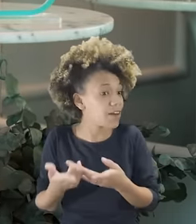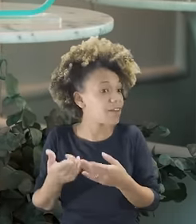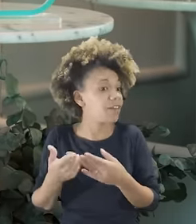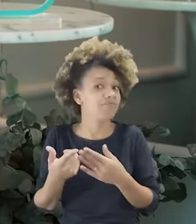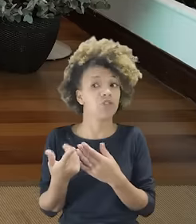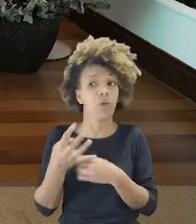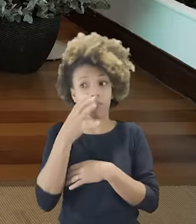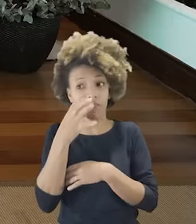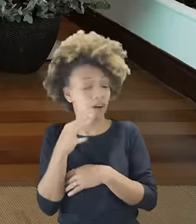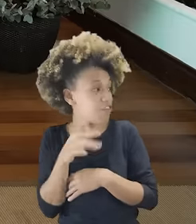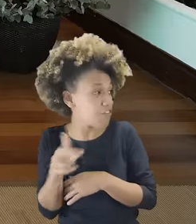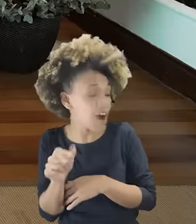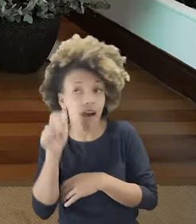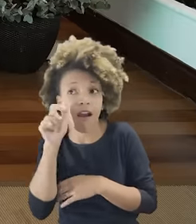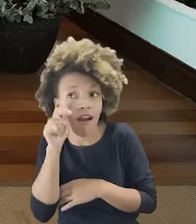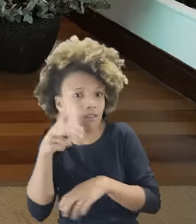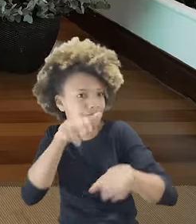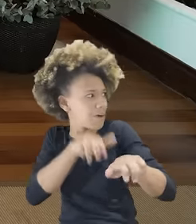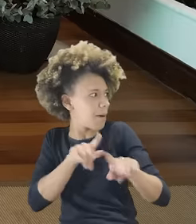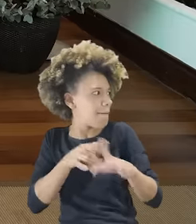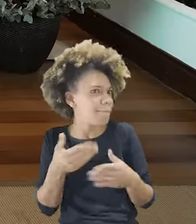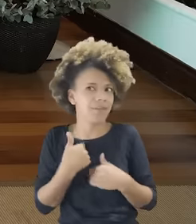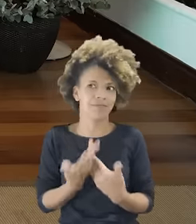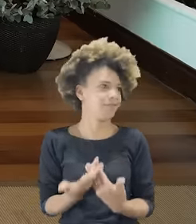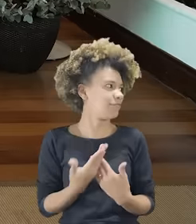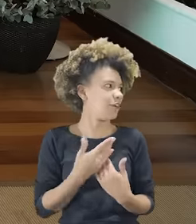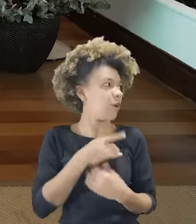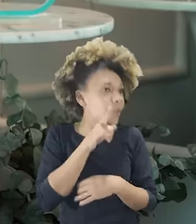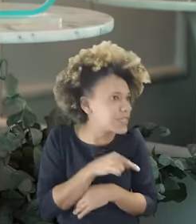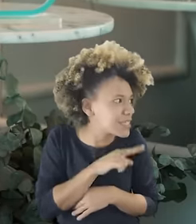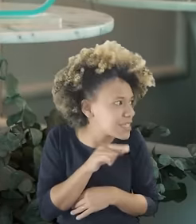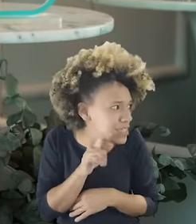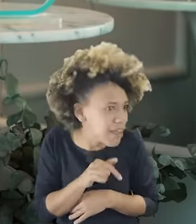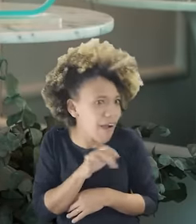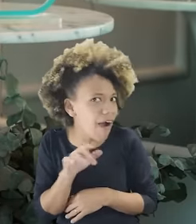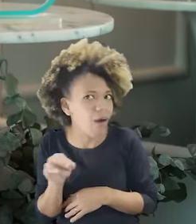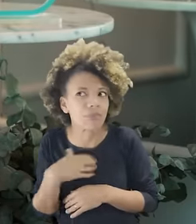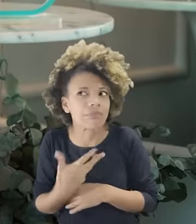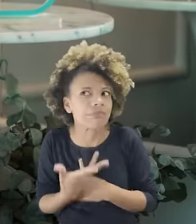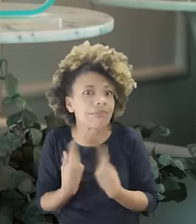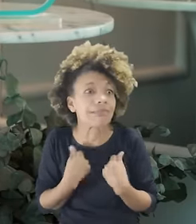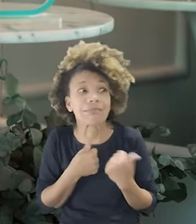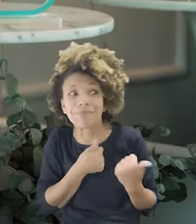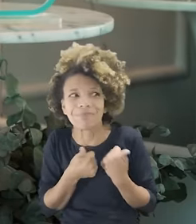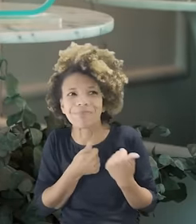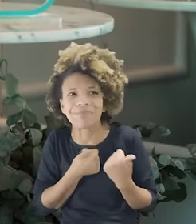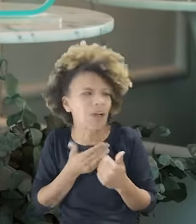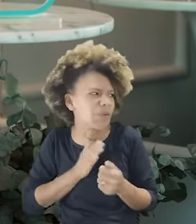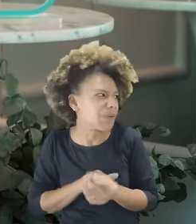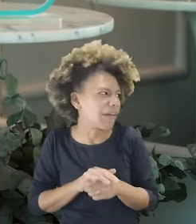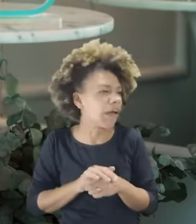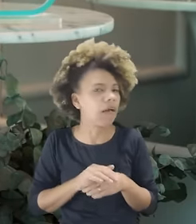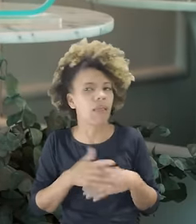na posição de fã não é muito louco porque ele foi te assistir só que eu sou cara o Zé Aldo e eu fiquei numa situação do tipo E aí Zé